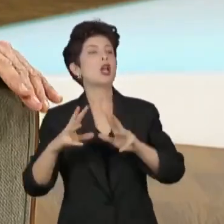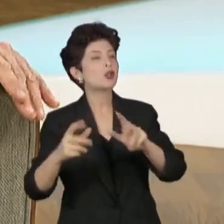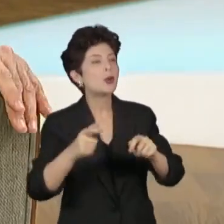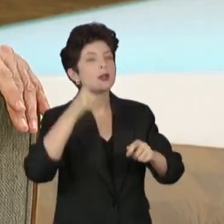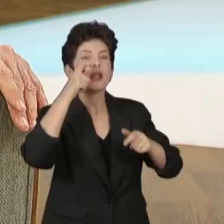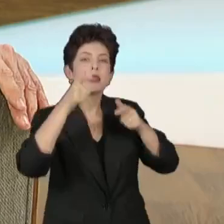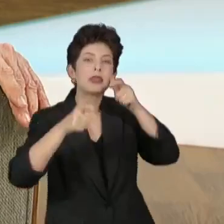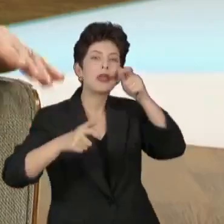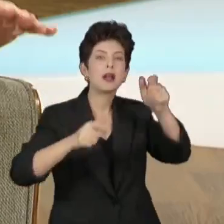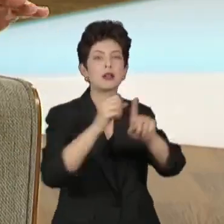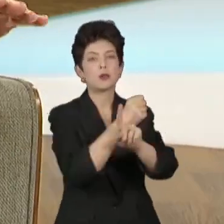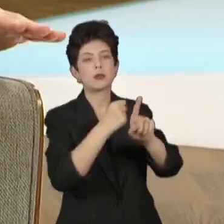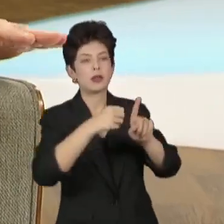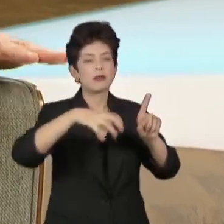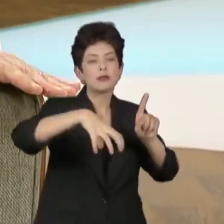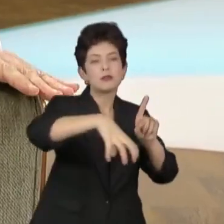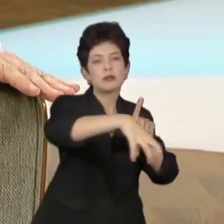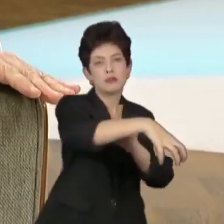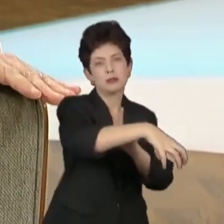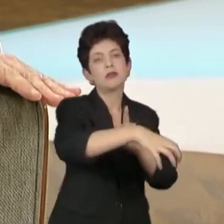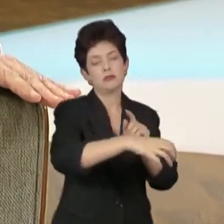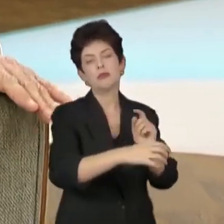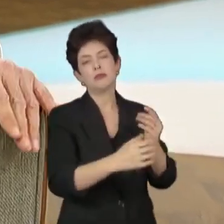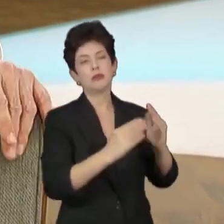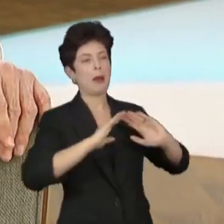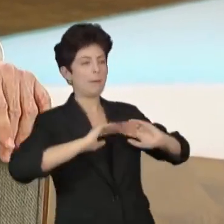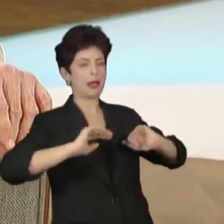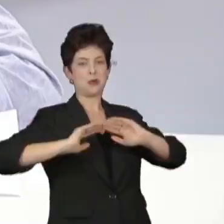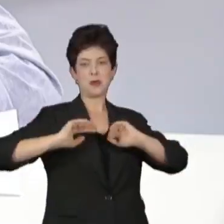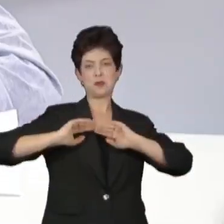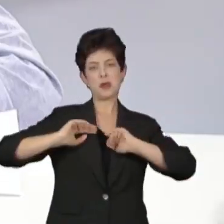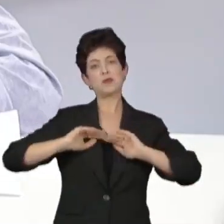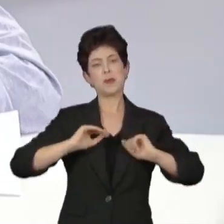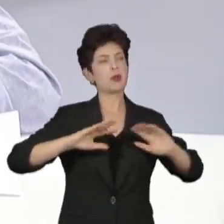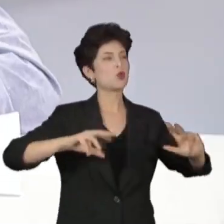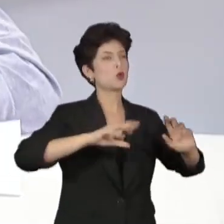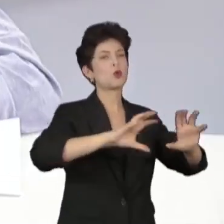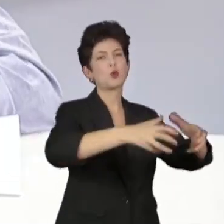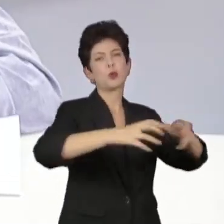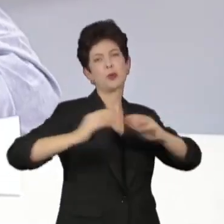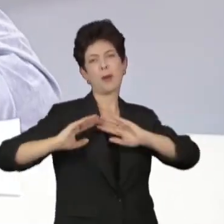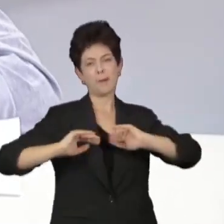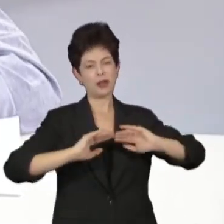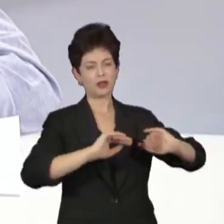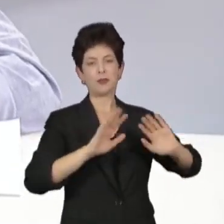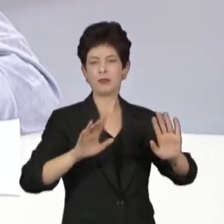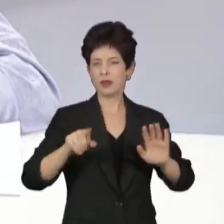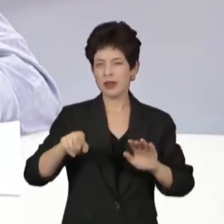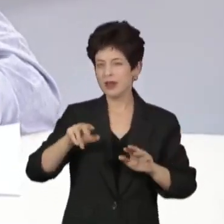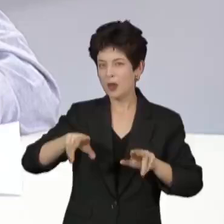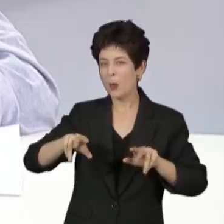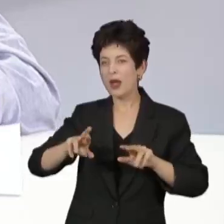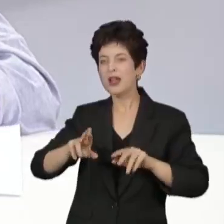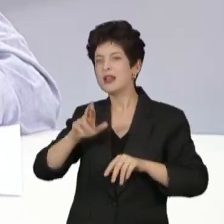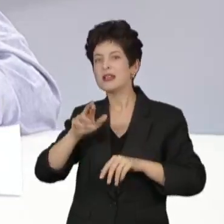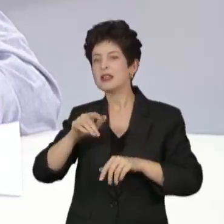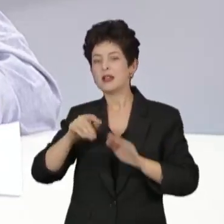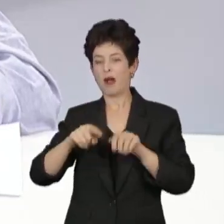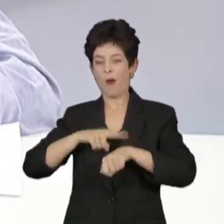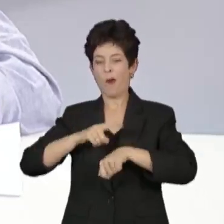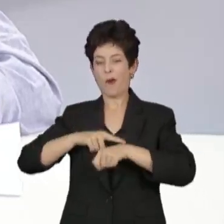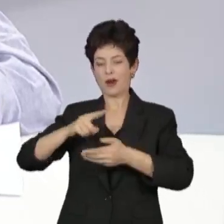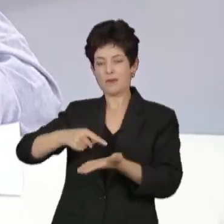da sociedade brasileira chegam ao Supremo. Mas, ministro, o senhor não vê uma diferença de um ministro receber com hora agendada em